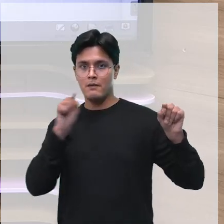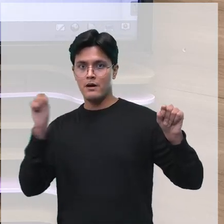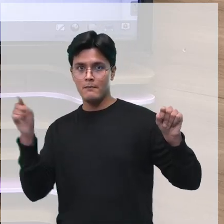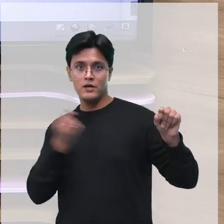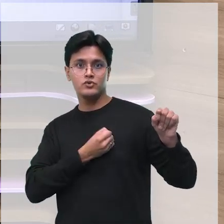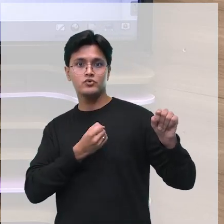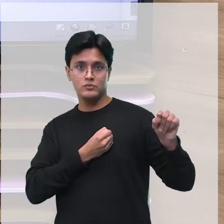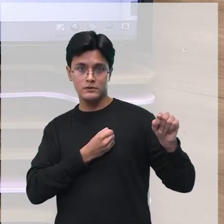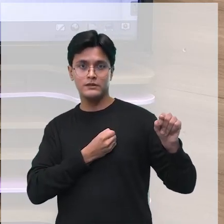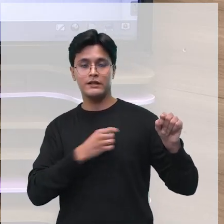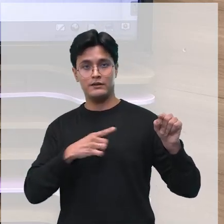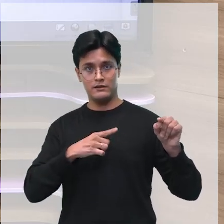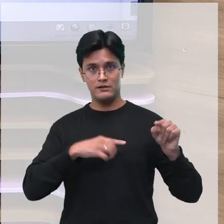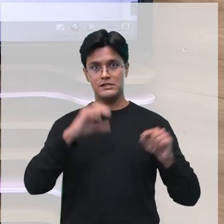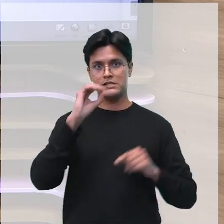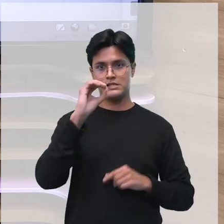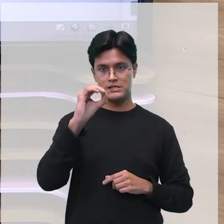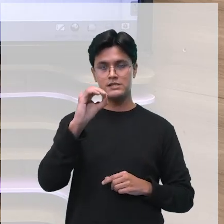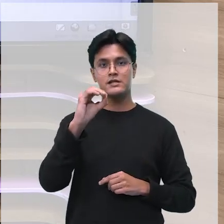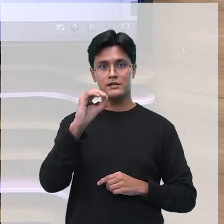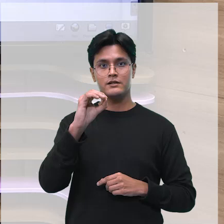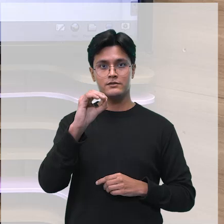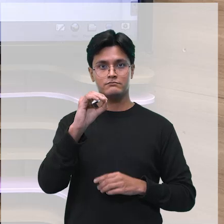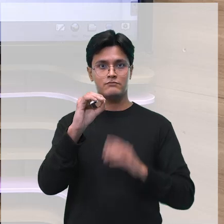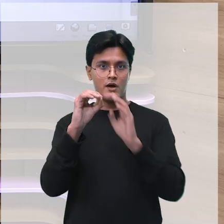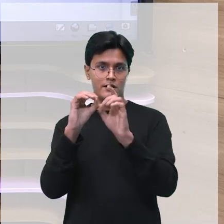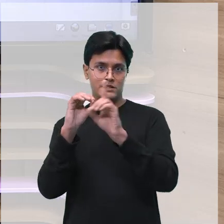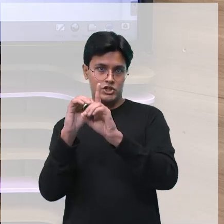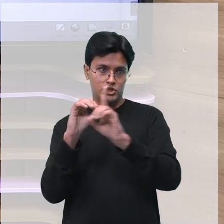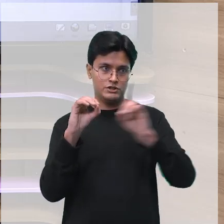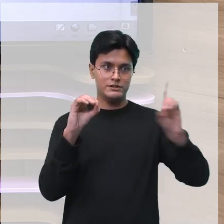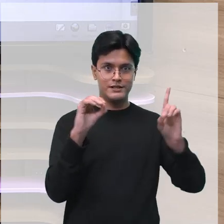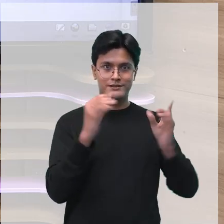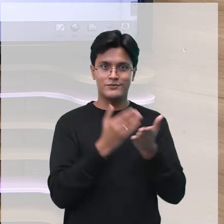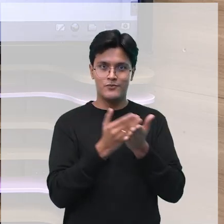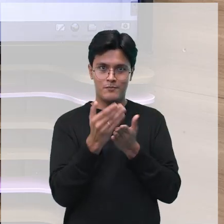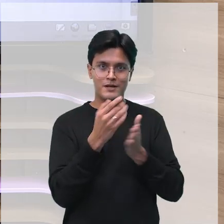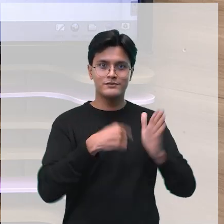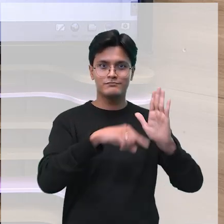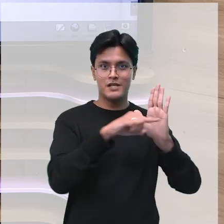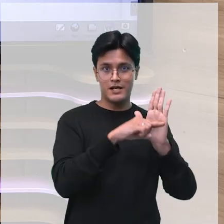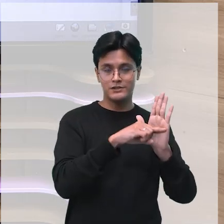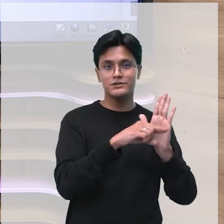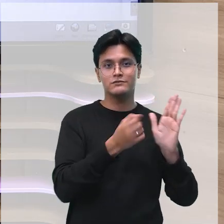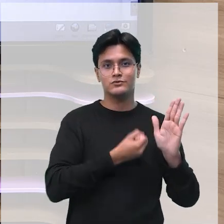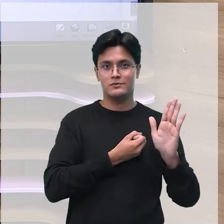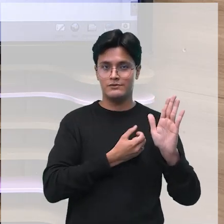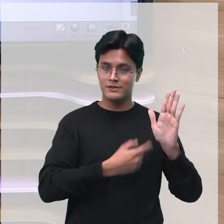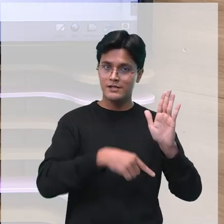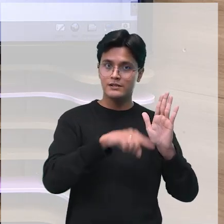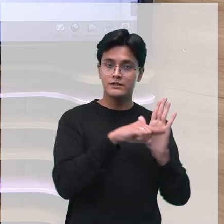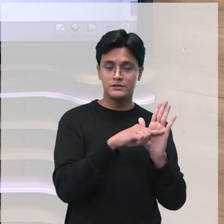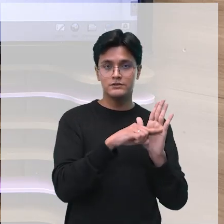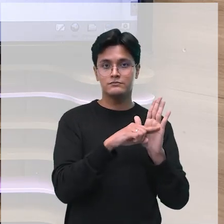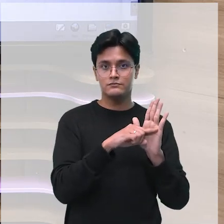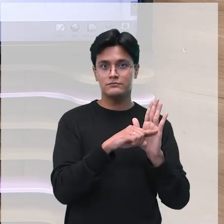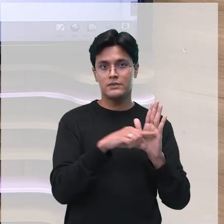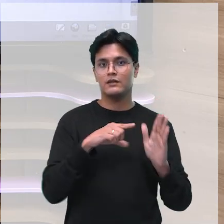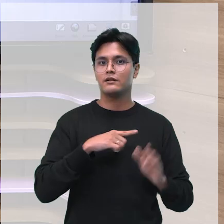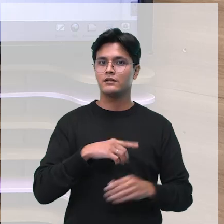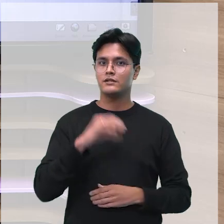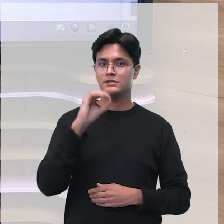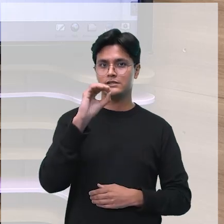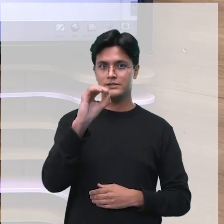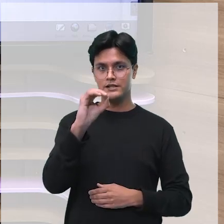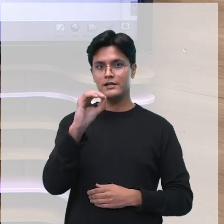zero começa a contar os números negativos não é verdade então você vem do Positivo chega no zero